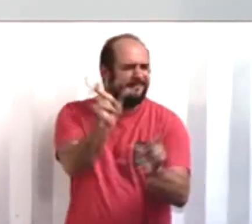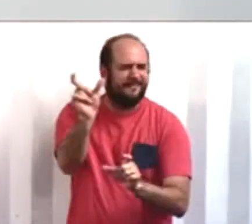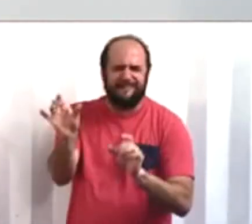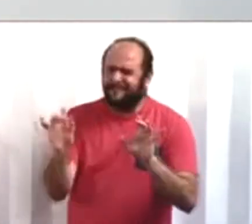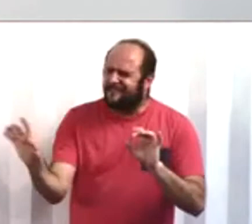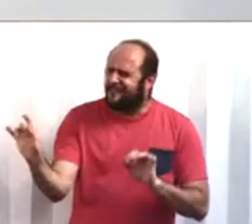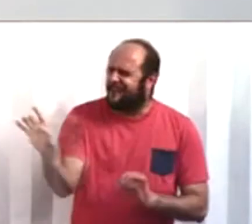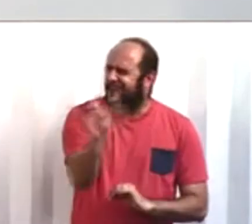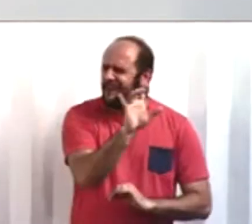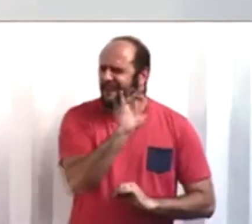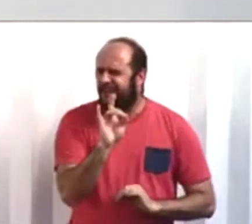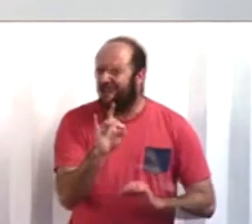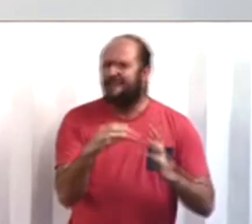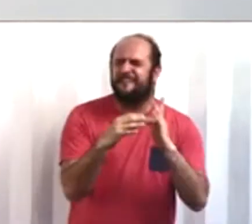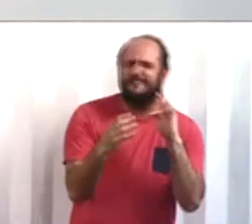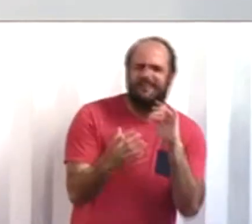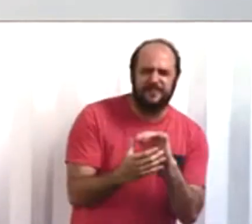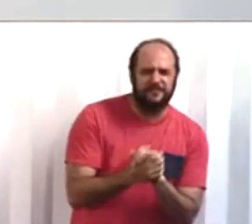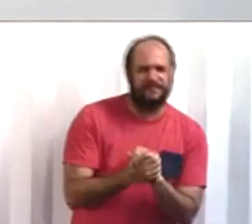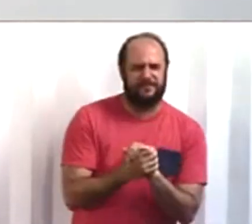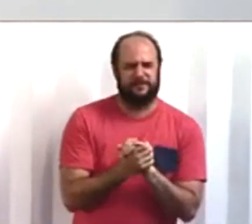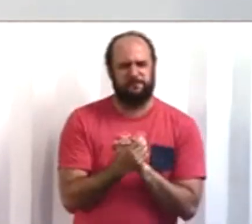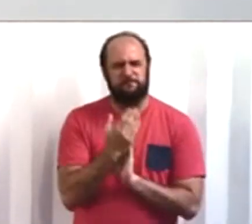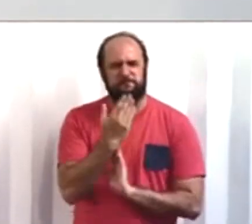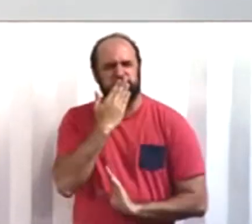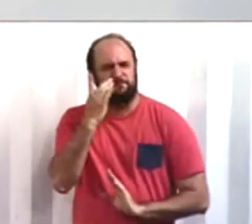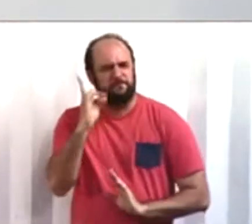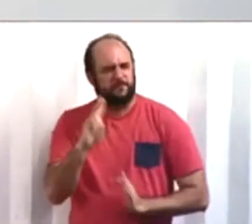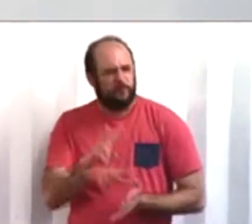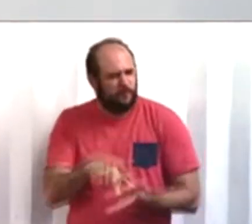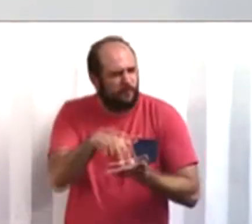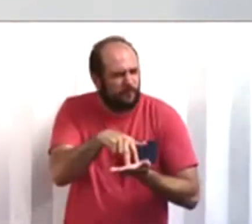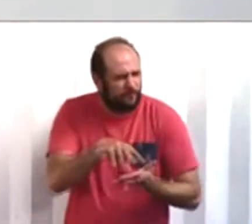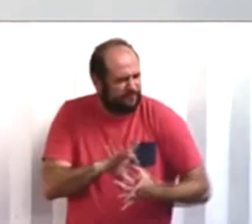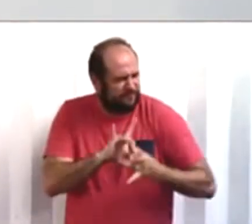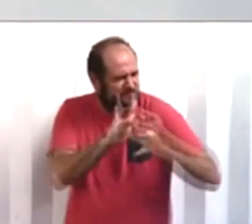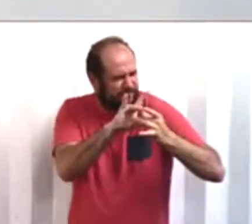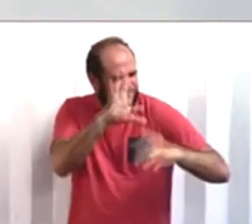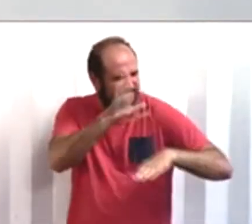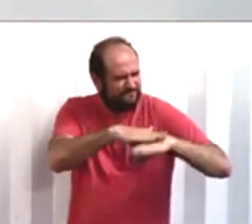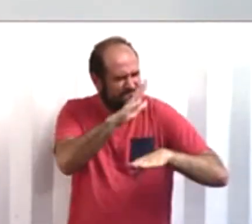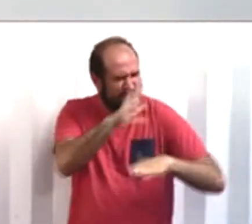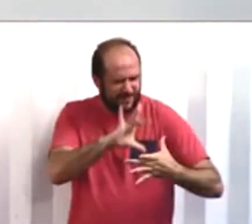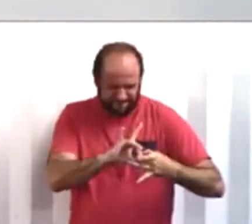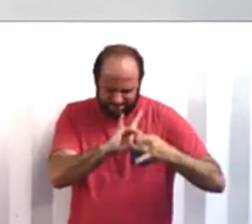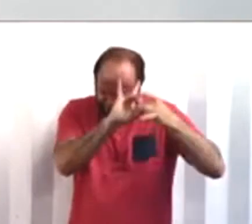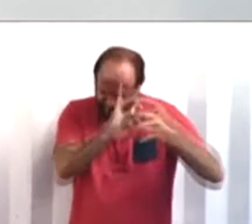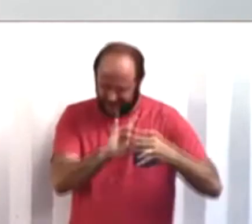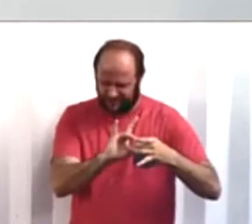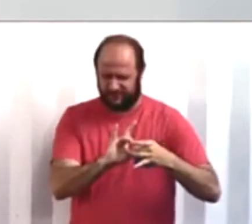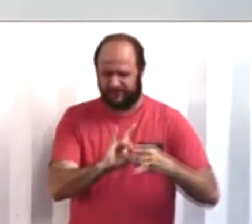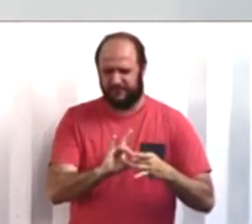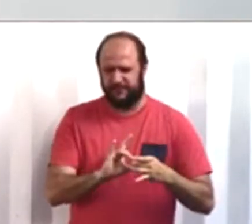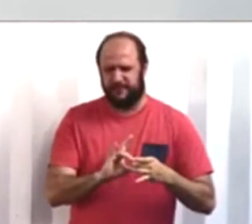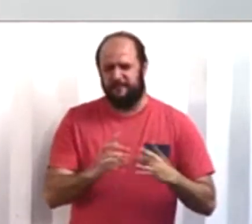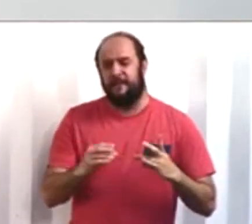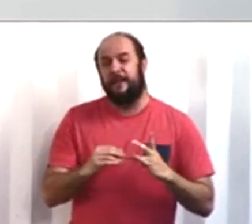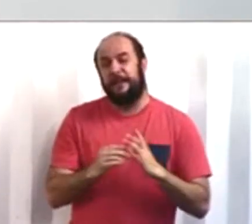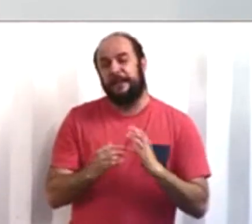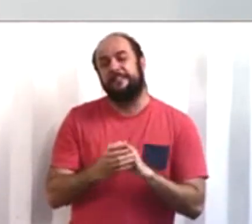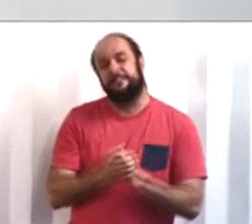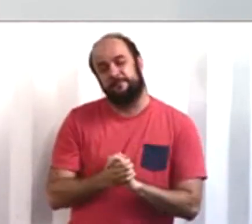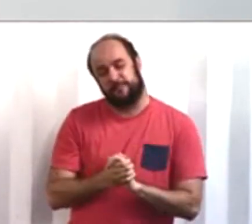lares, casamentos. Fortalece os laços, Senhor. Certamente um casamento